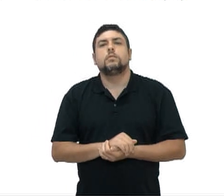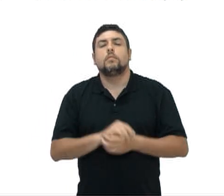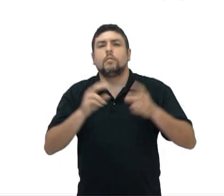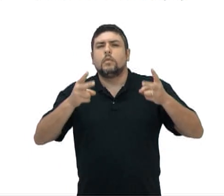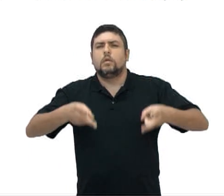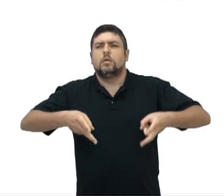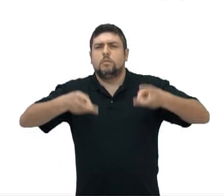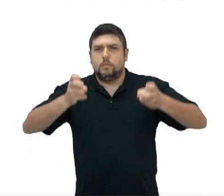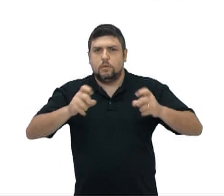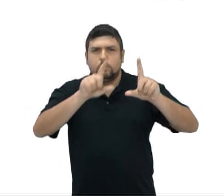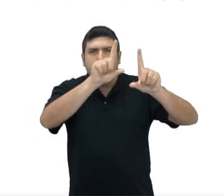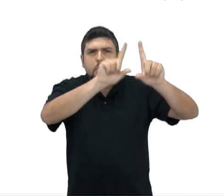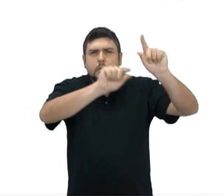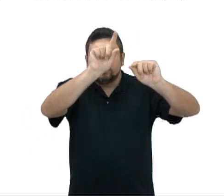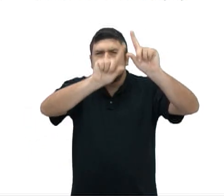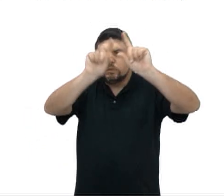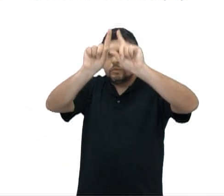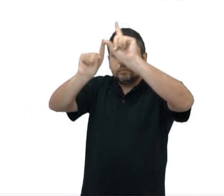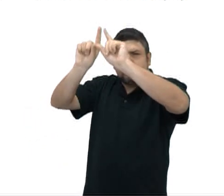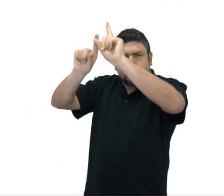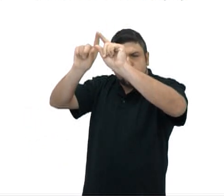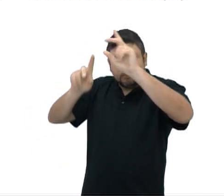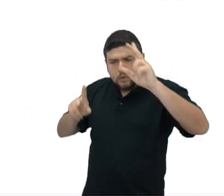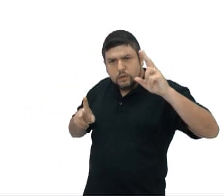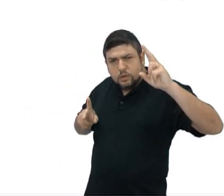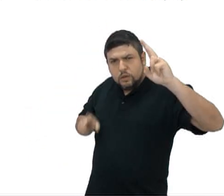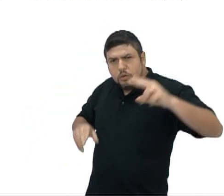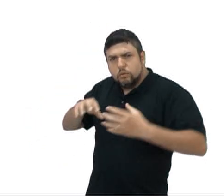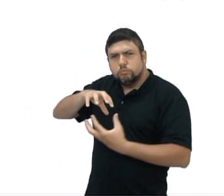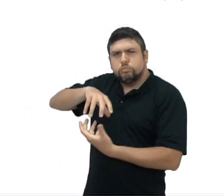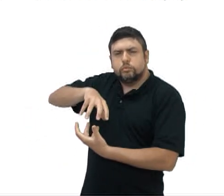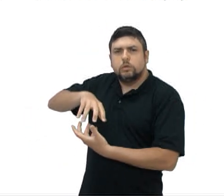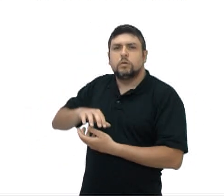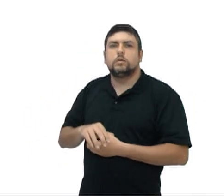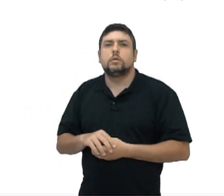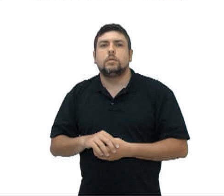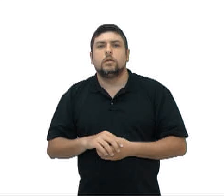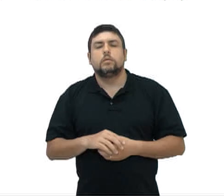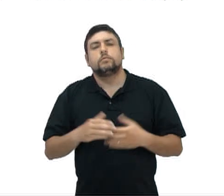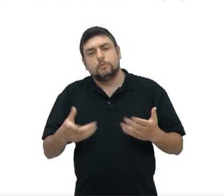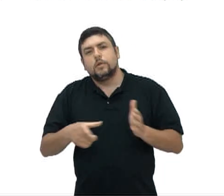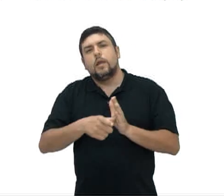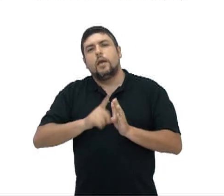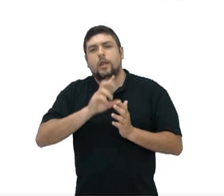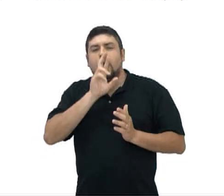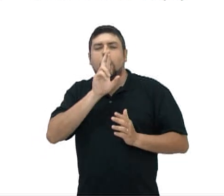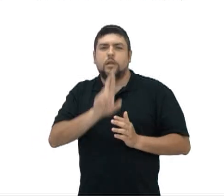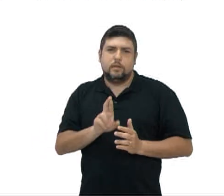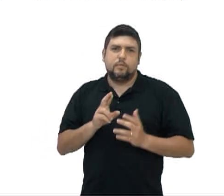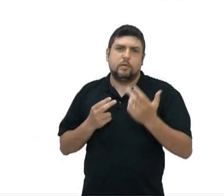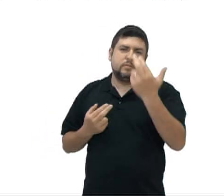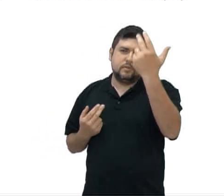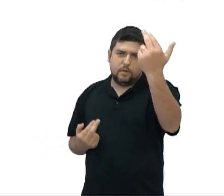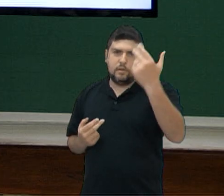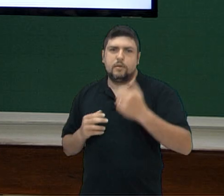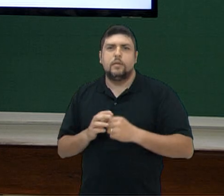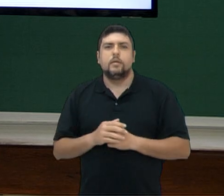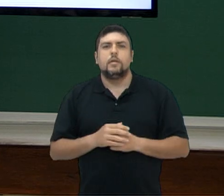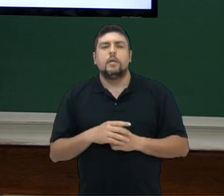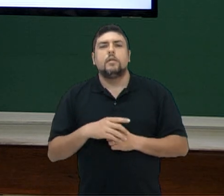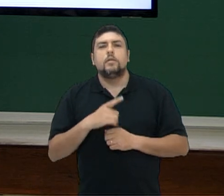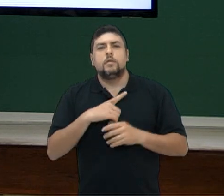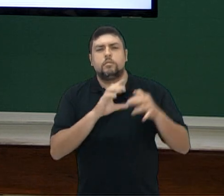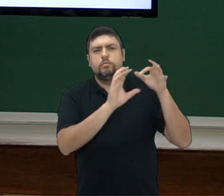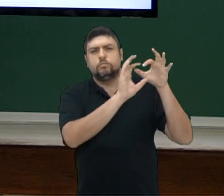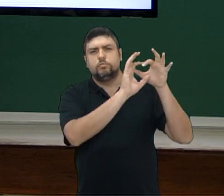que elementos estelares podem ser os mesmos presentes na Terra. Então, acabei já respondendo isso na primeira alternativa. Então, temos todo esse contexto que a